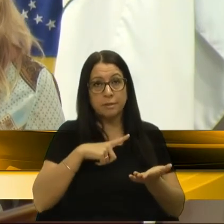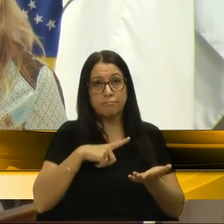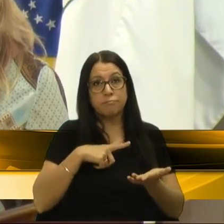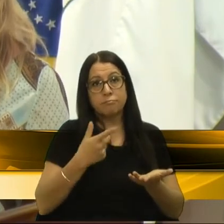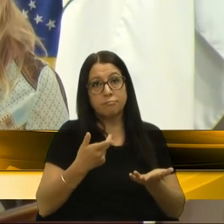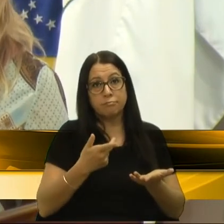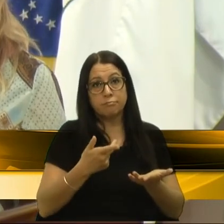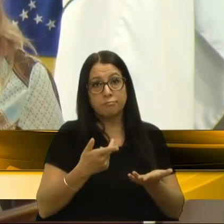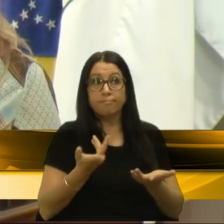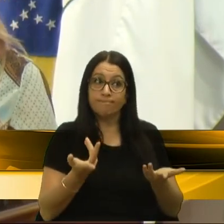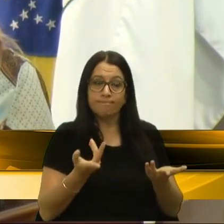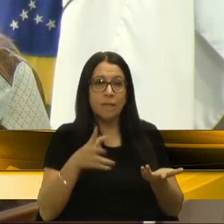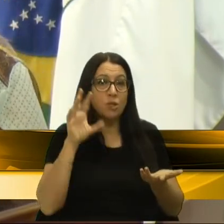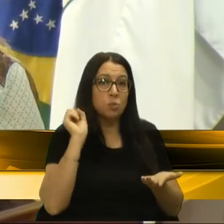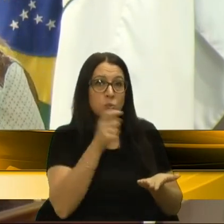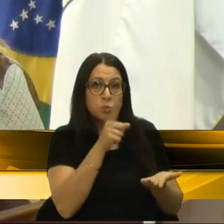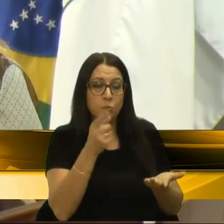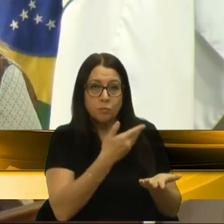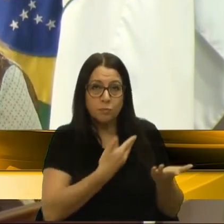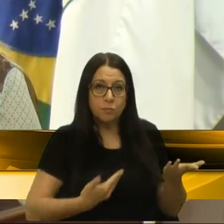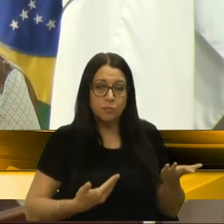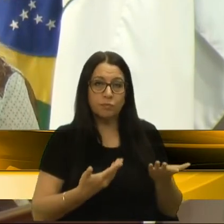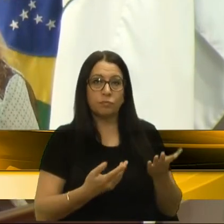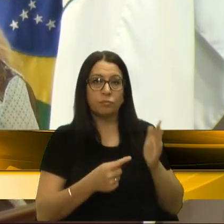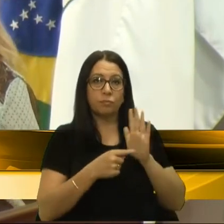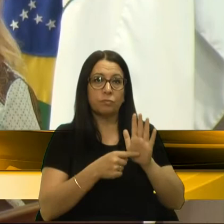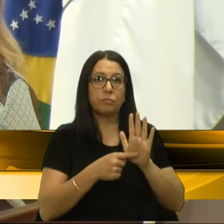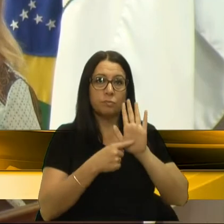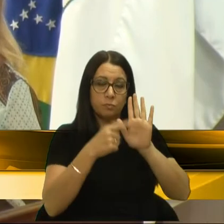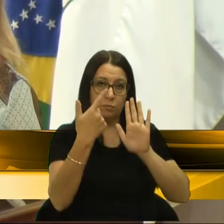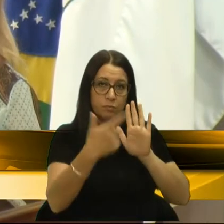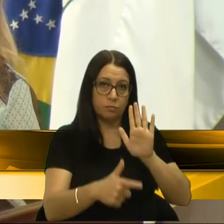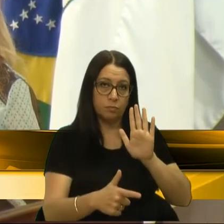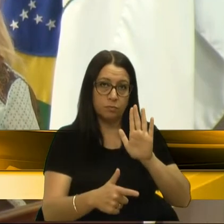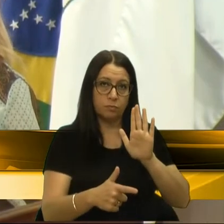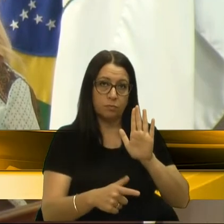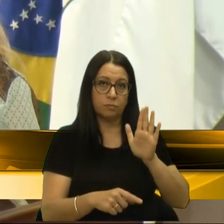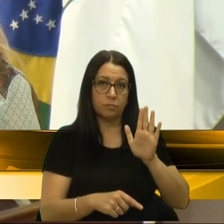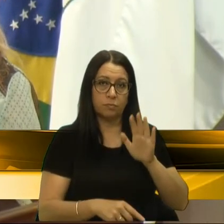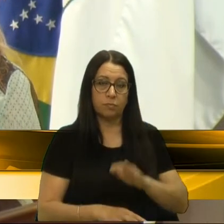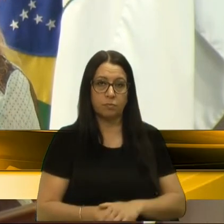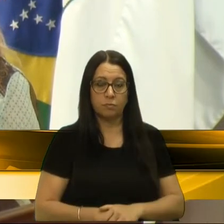ter escuta, né, neste governo, então estou reapresentando a indicação.